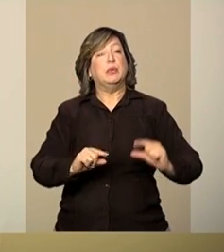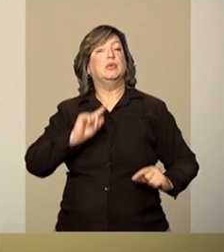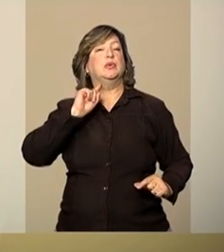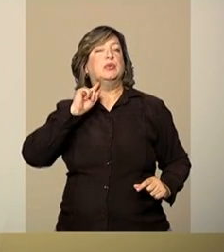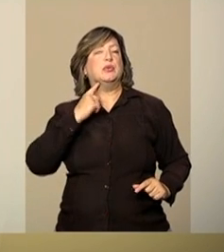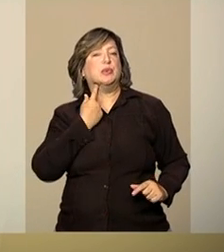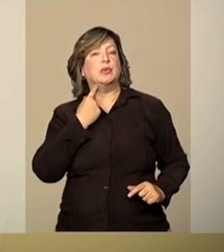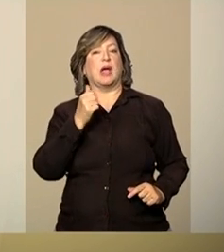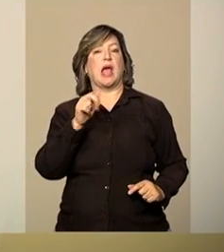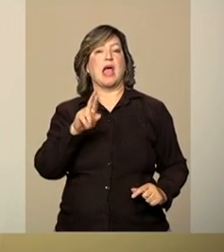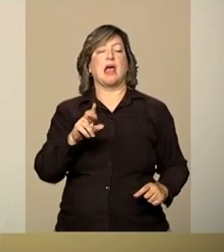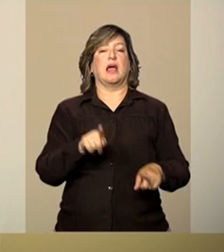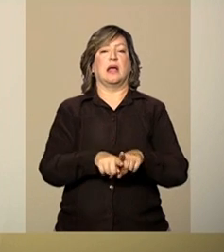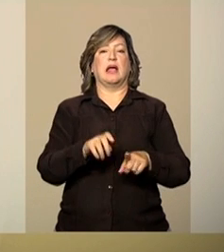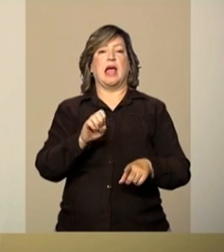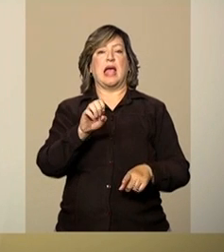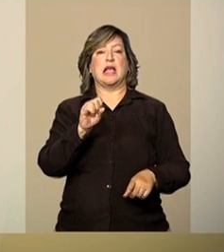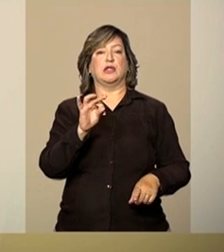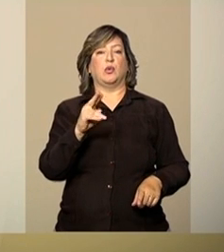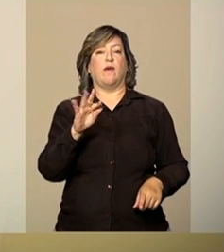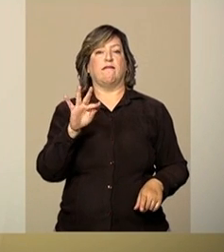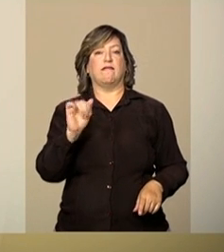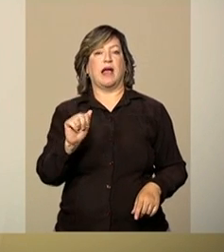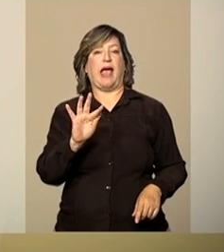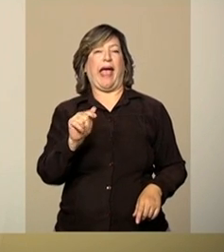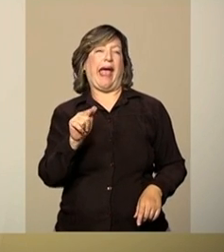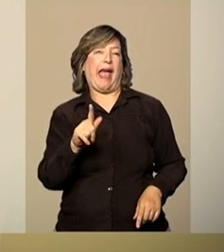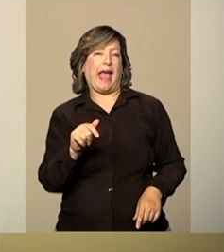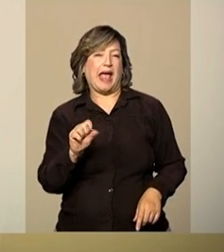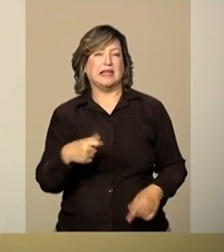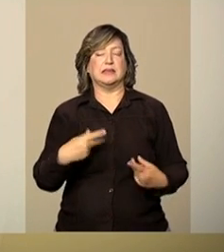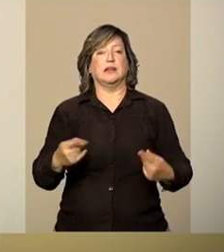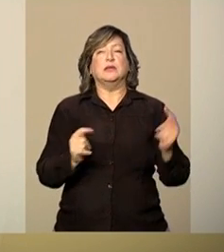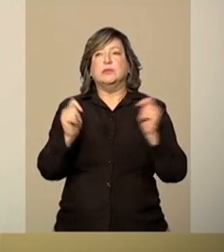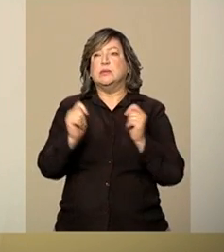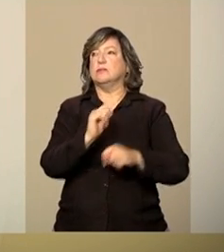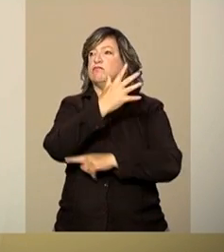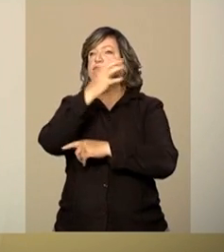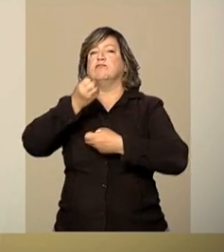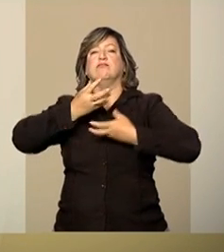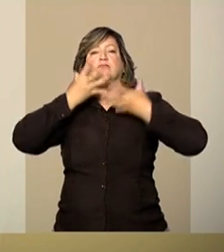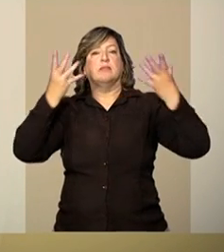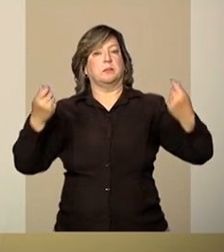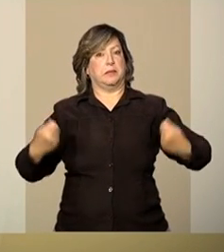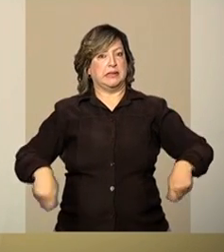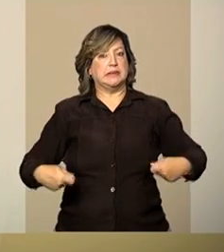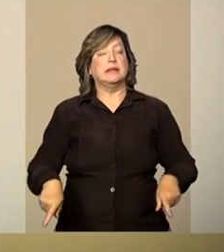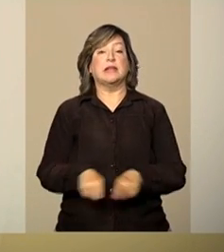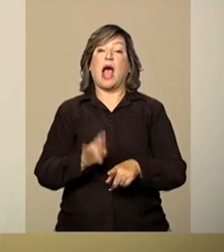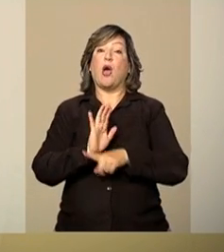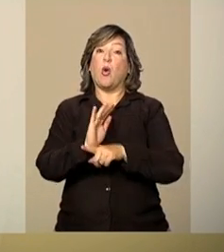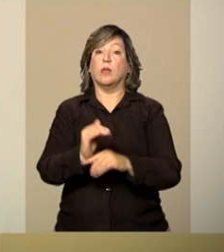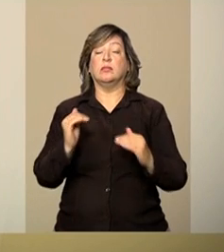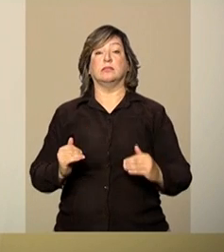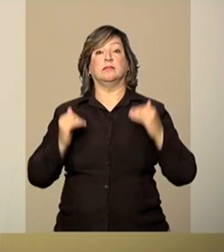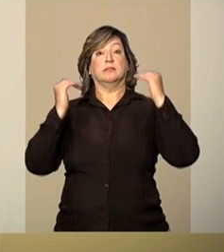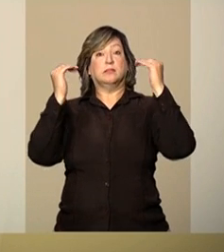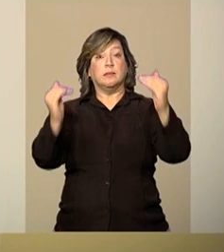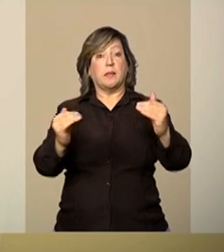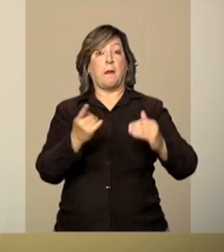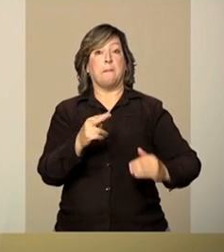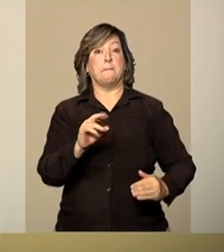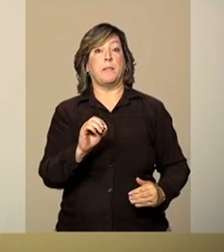efeito estufa preservando os recursos naturais e de outro elevar com isso a produtividade na nossa